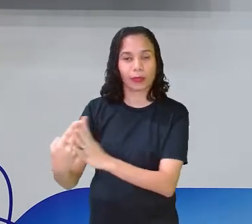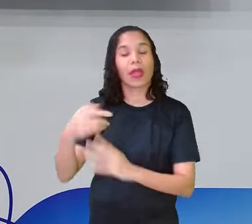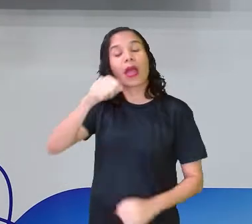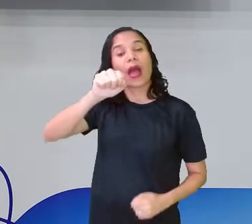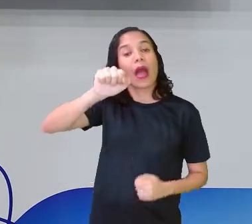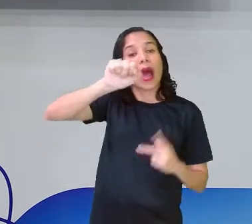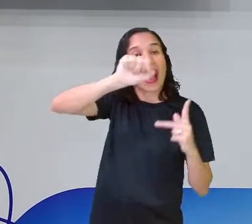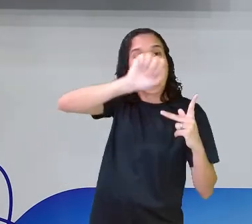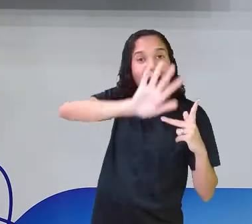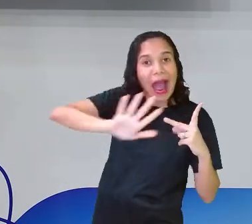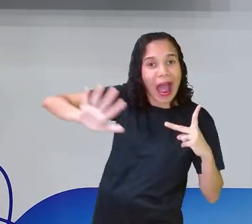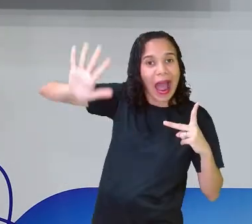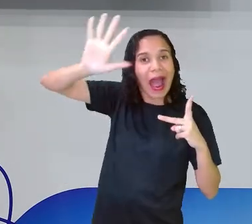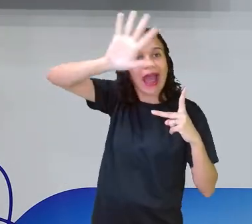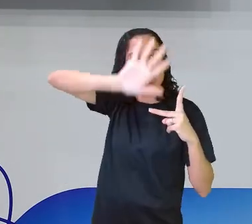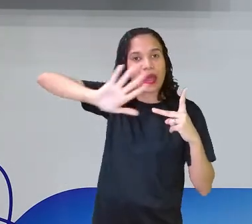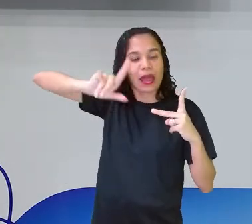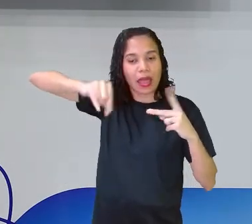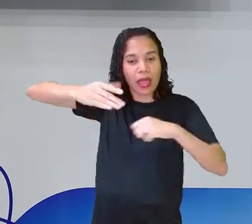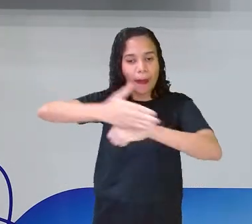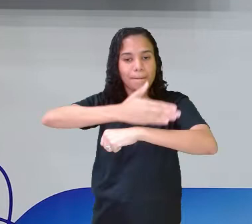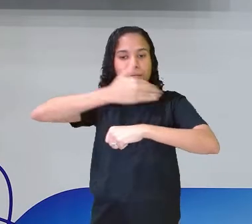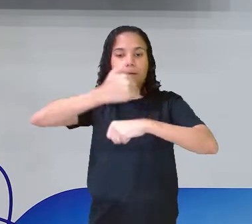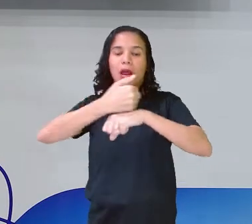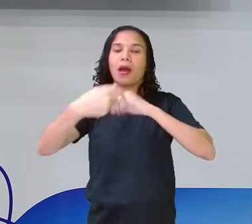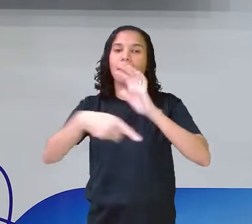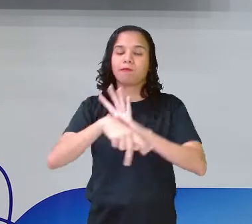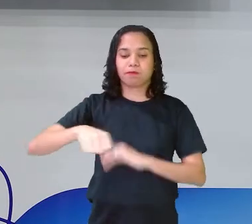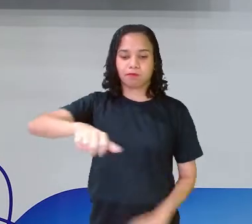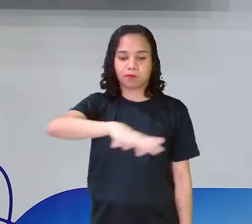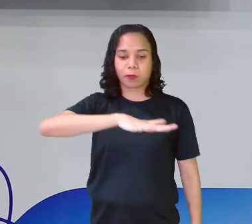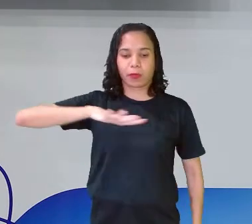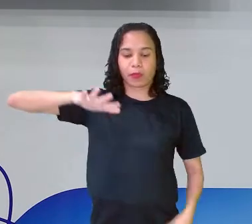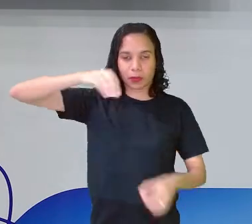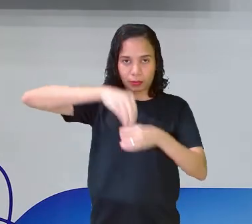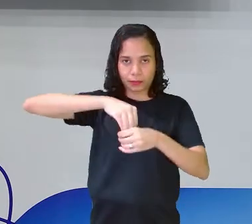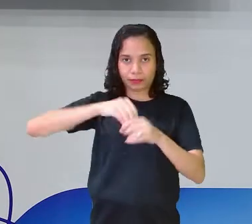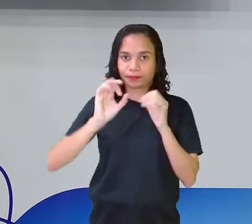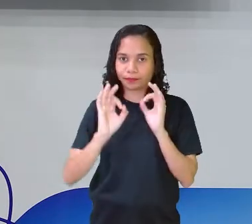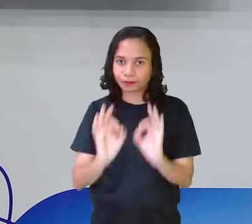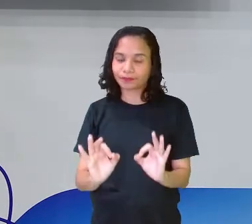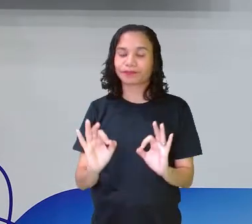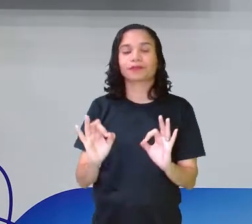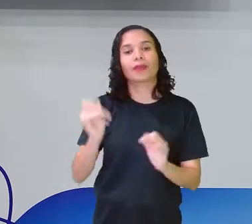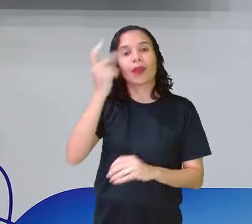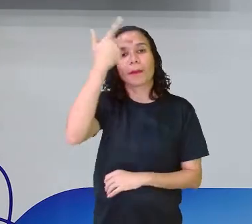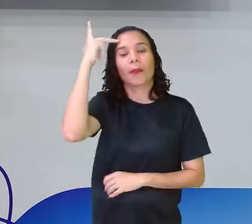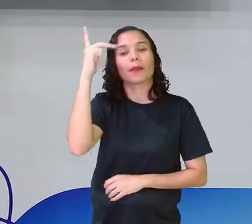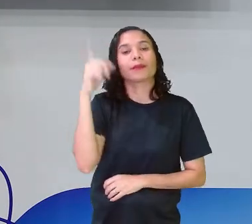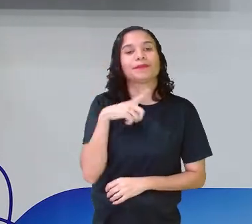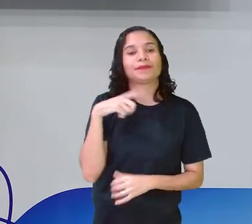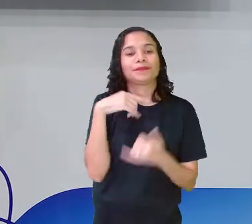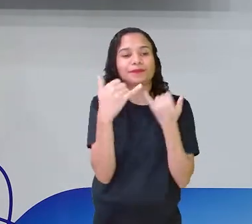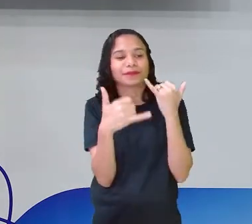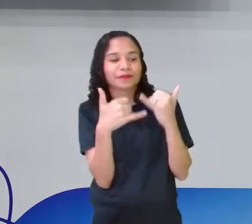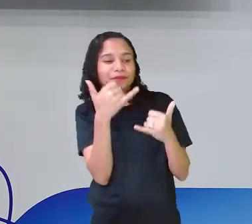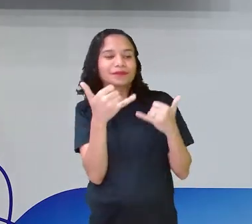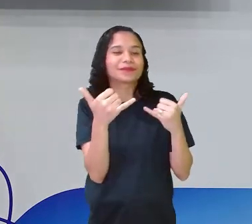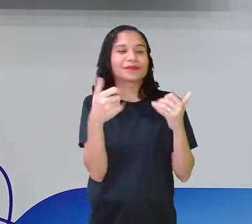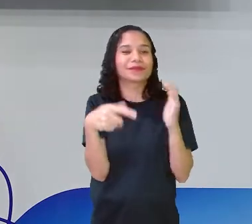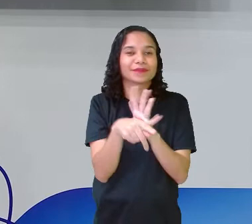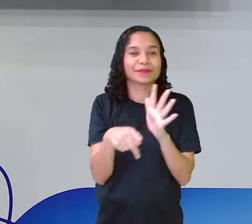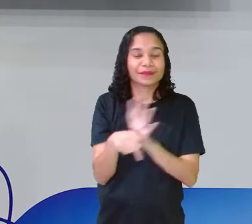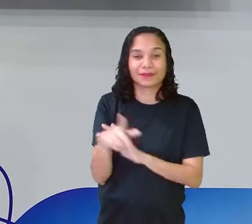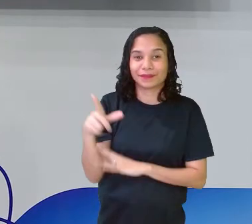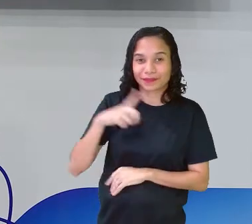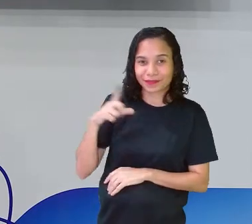a parte da praça mesmo, do parque, aquela parte interna, certo? Onde você brinca naqueles brinquedos,